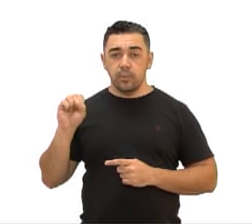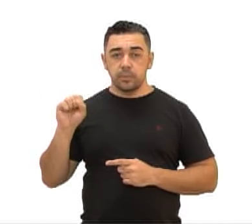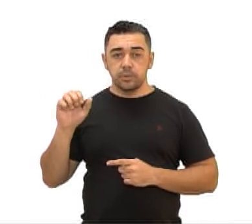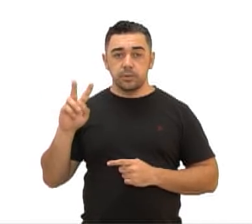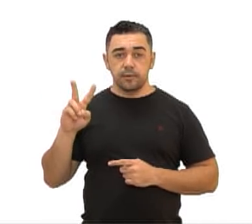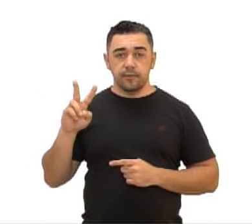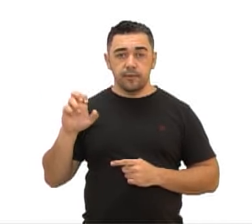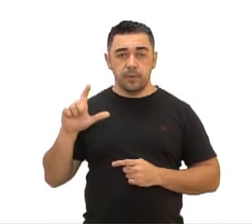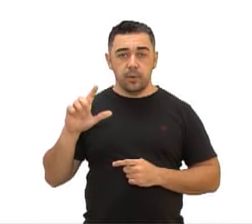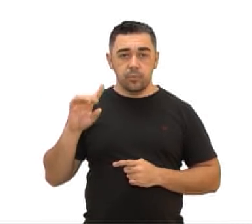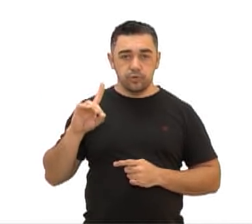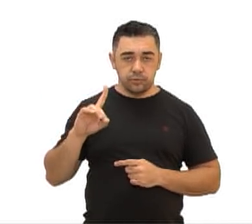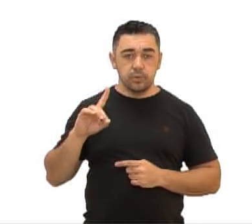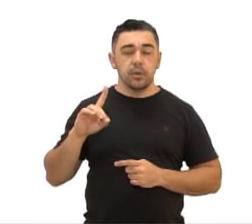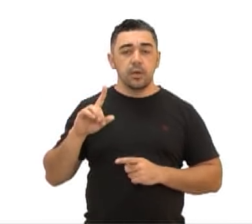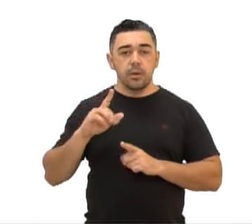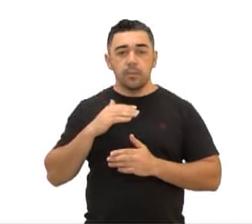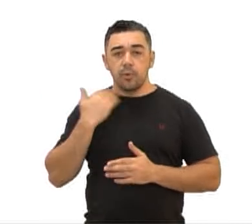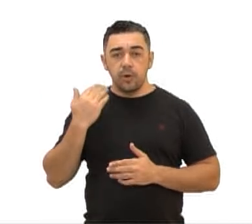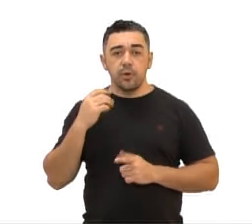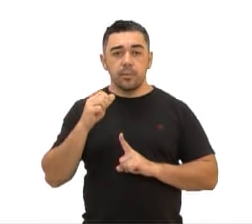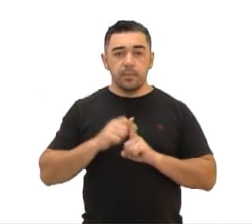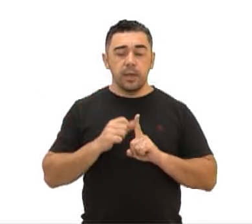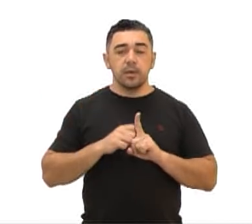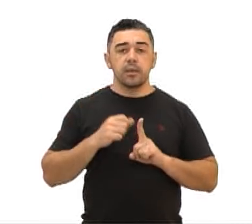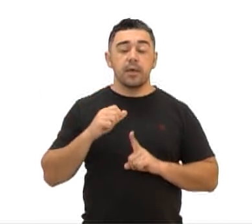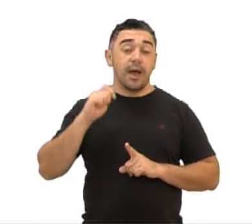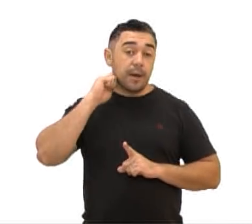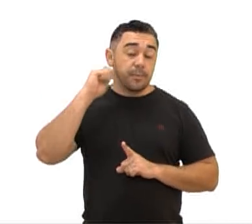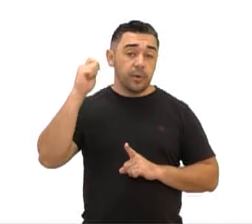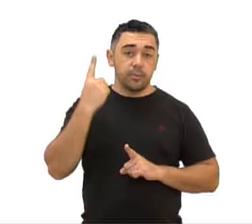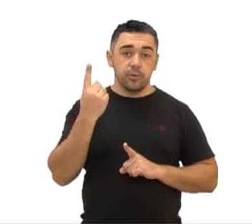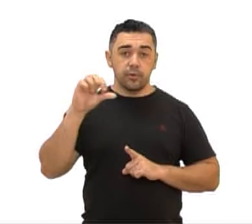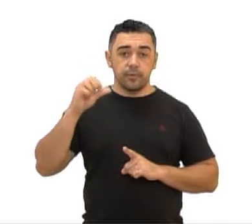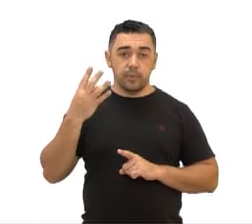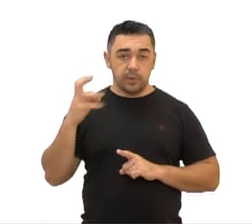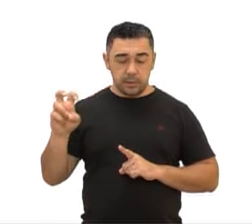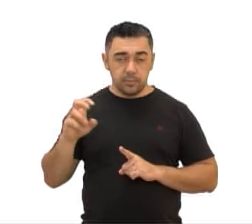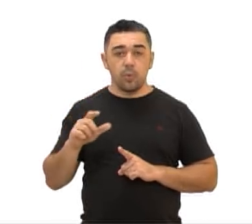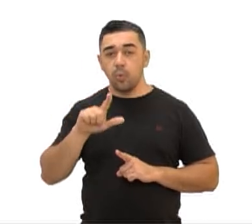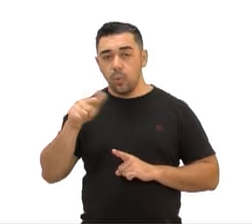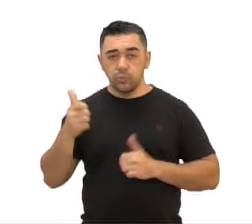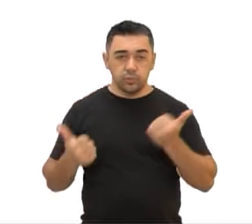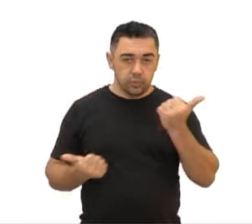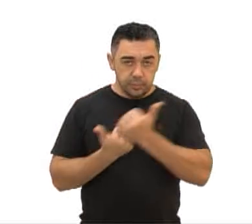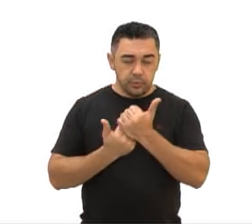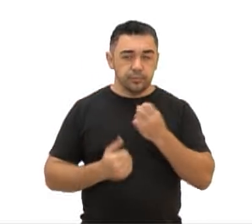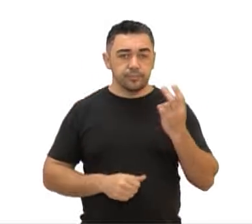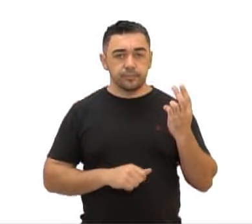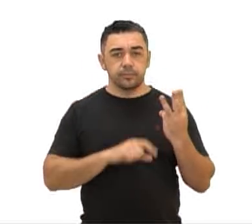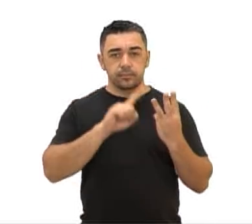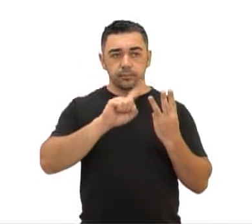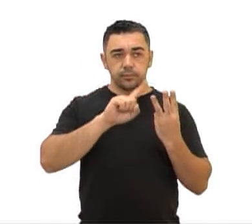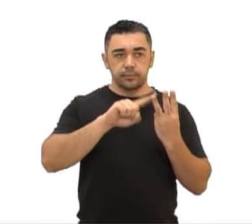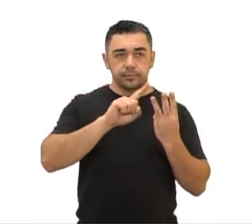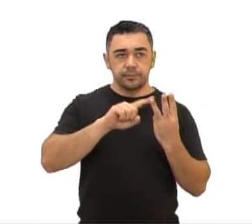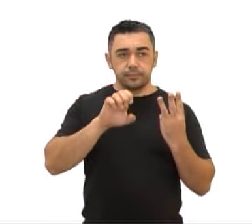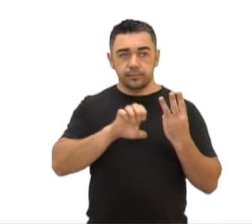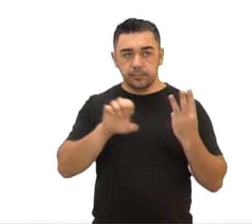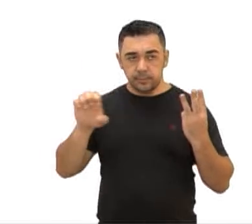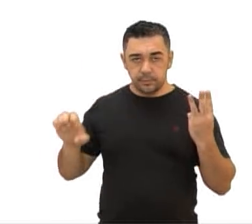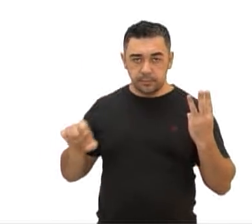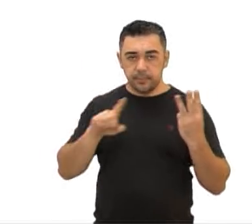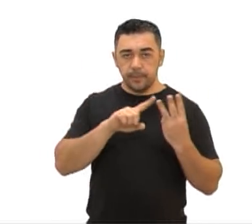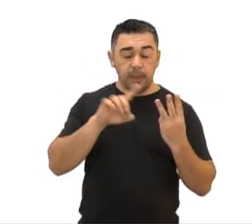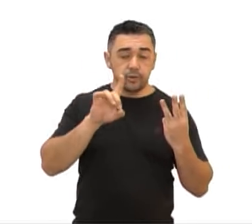Roosevelt morreu dia 12 de abril de 45, então o vice, Harry Truman, assumiu. E do lado esquerdo, do seu lado